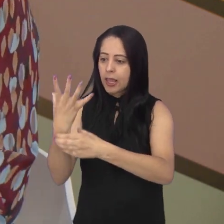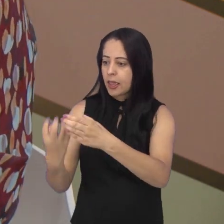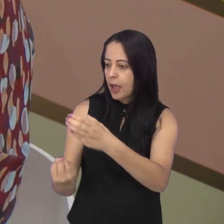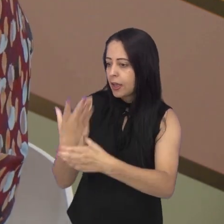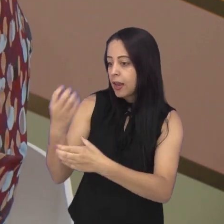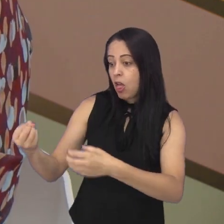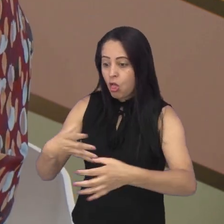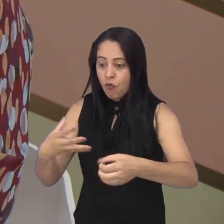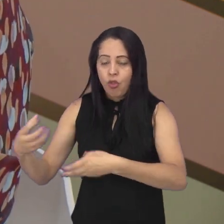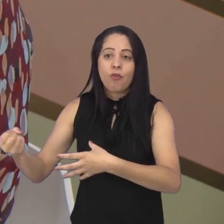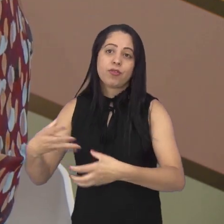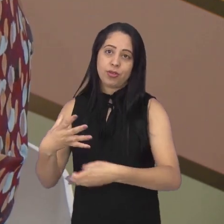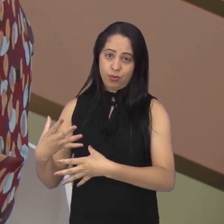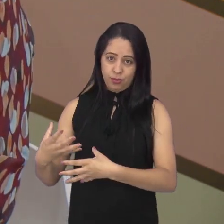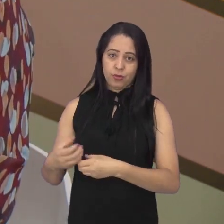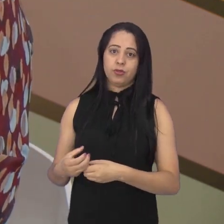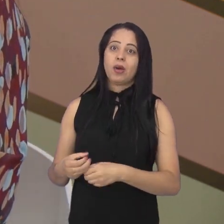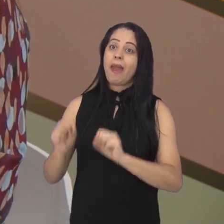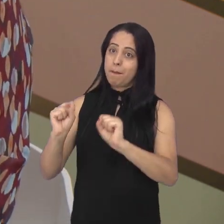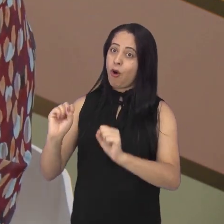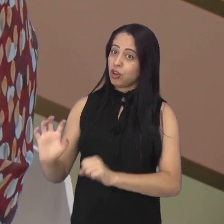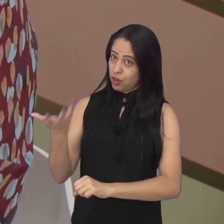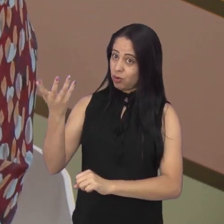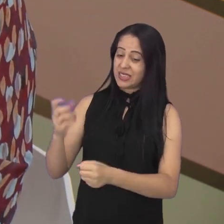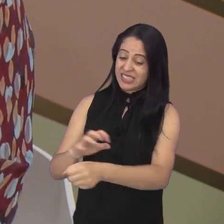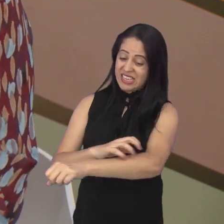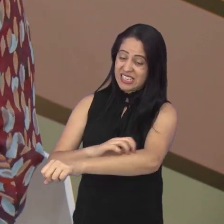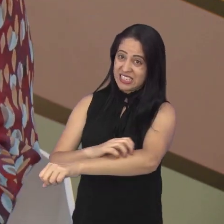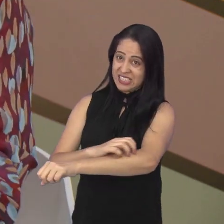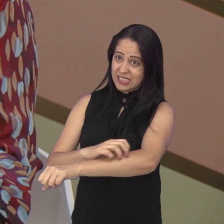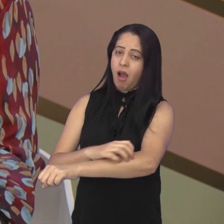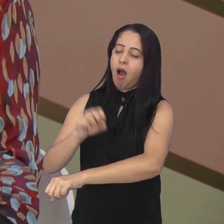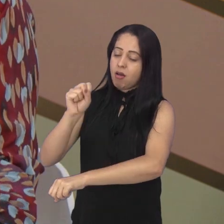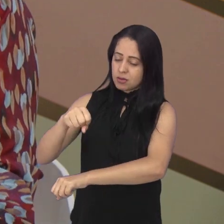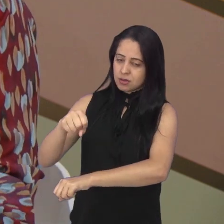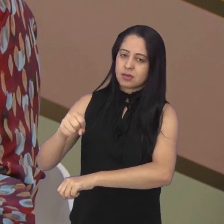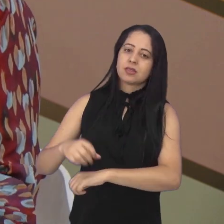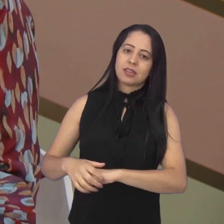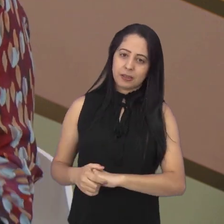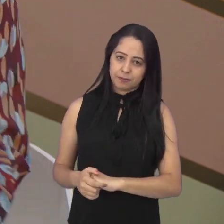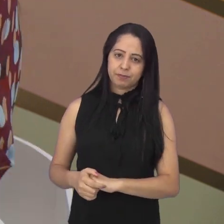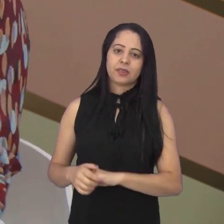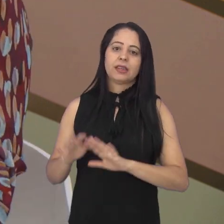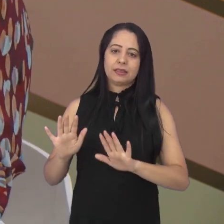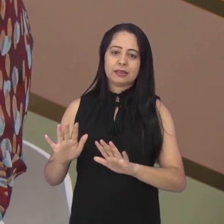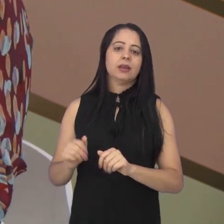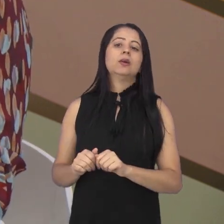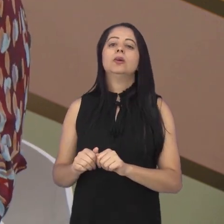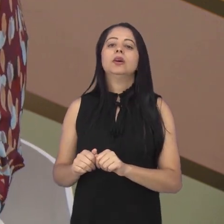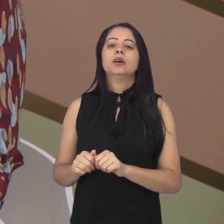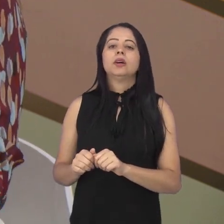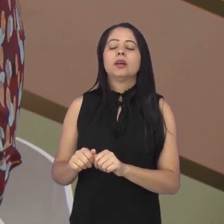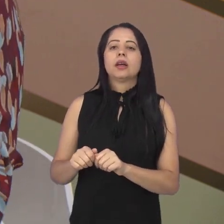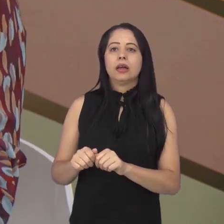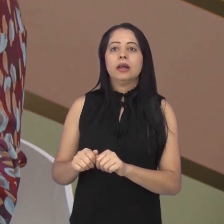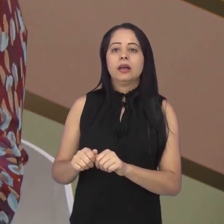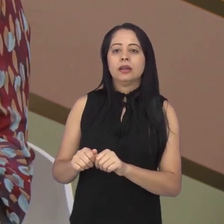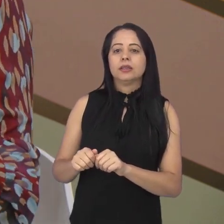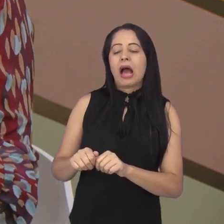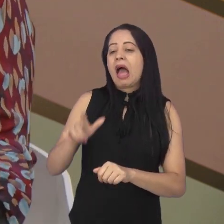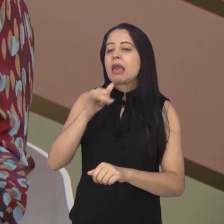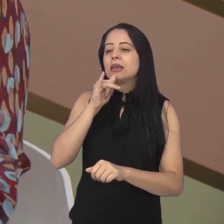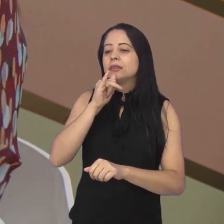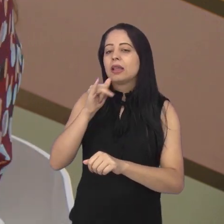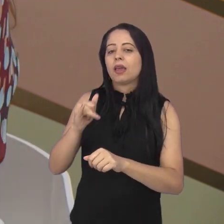entrando ali em contato com esses produtos. E alergias podem surgindo conforme a gente vai encontrando com esses alérgenos, que é o que a gente dá um nome para esses produtos